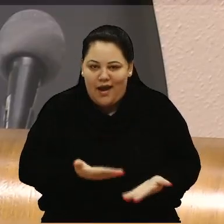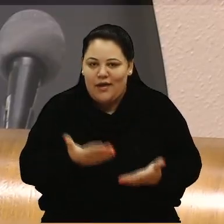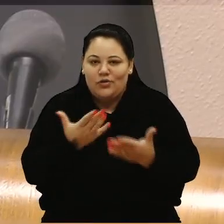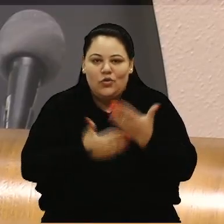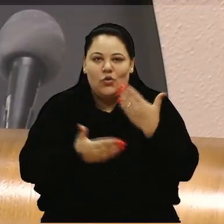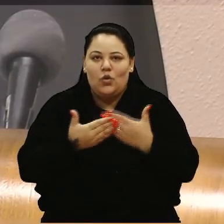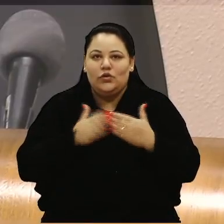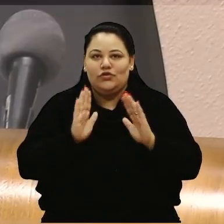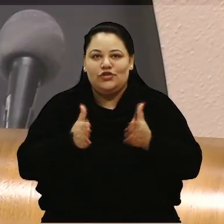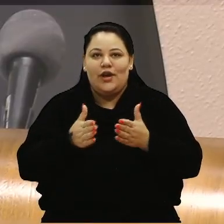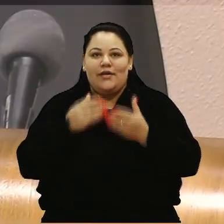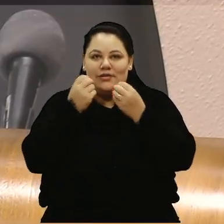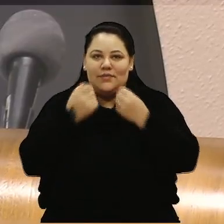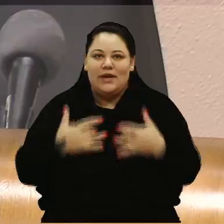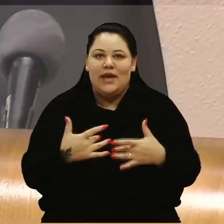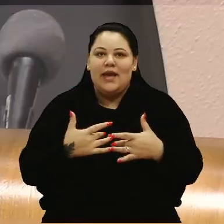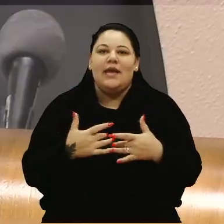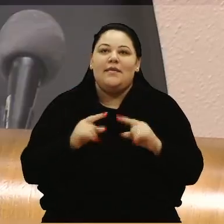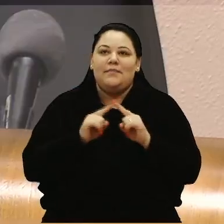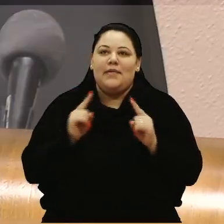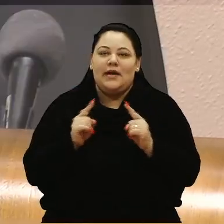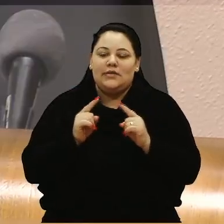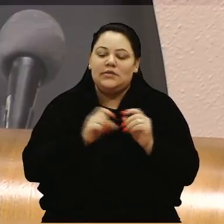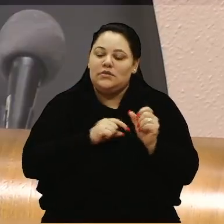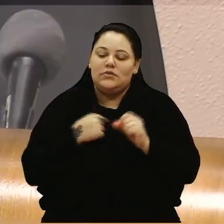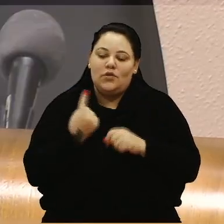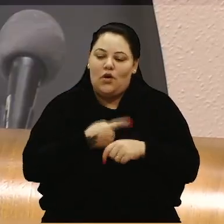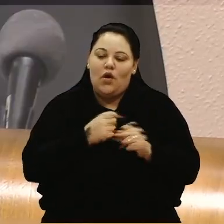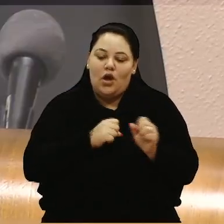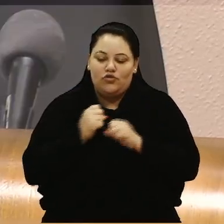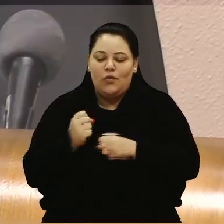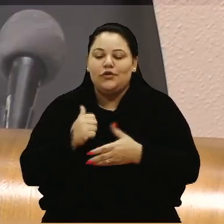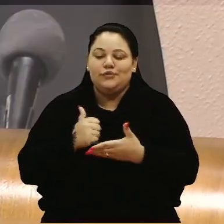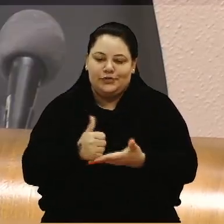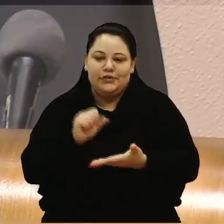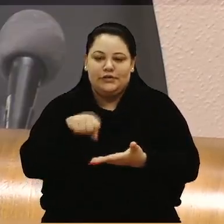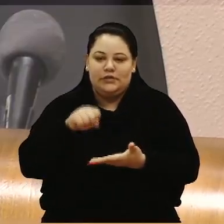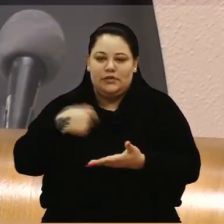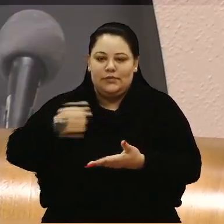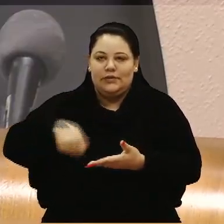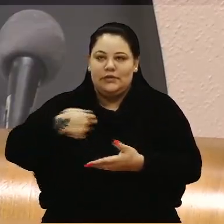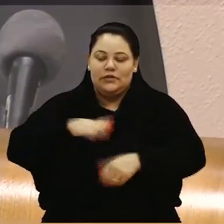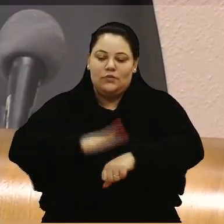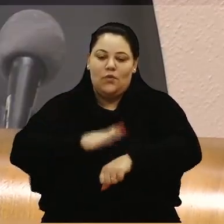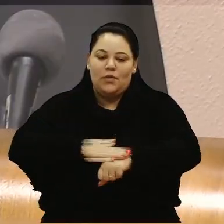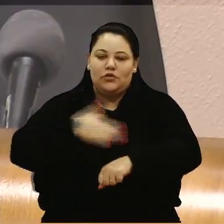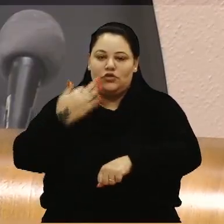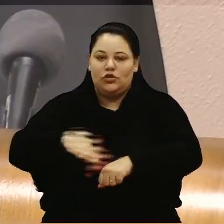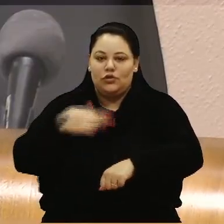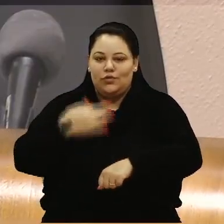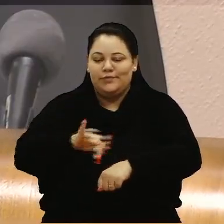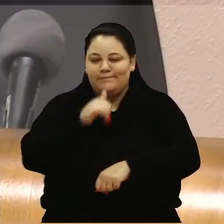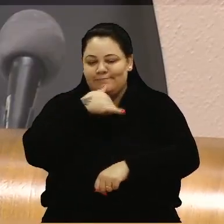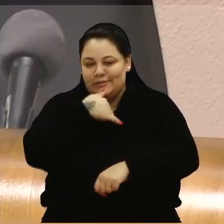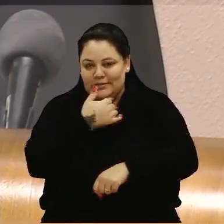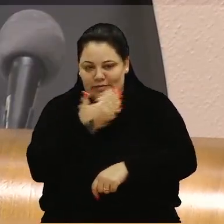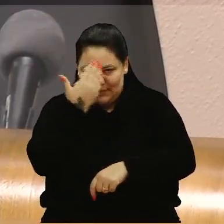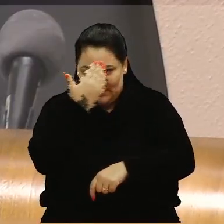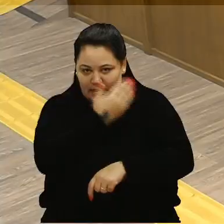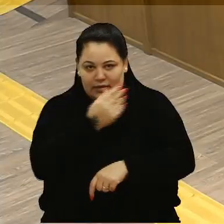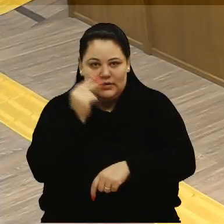nosso camarada, mas reafirmo que pode contar com a gente para aquilo que for preciso nesse momento de dor e de tristeza. Obrigada, vereador